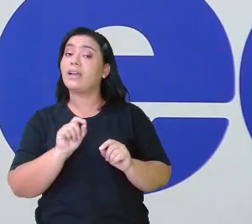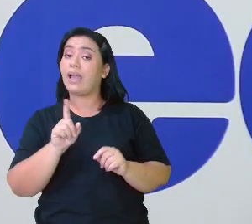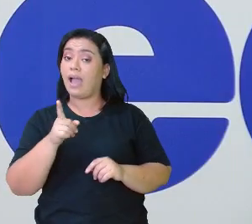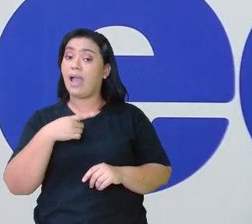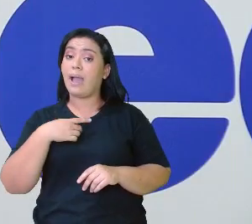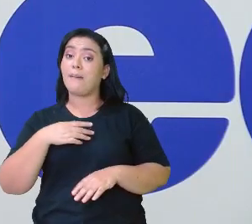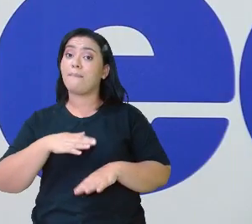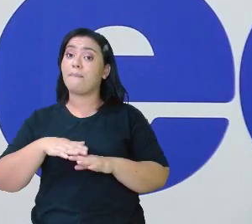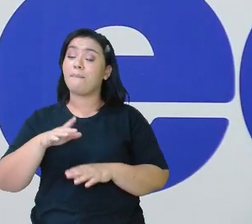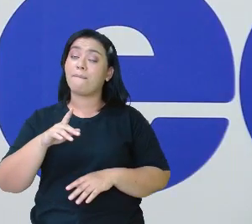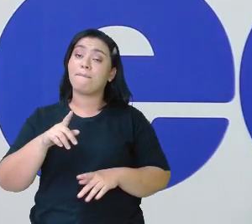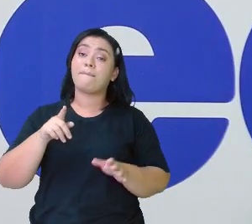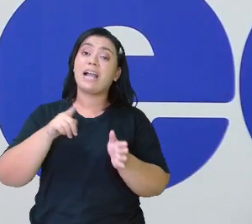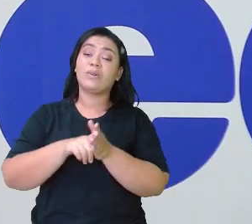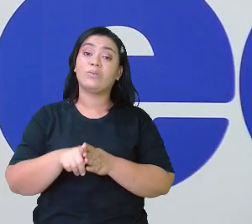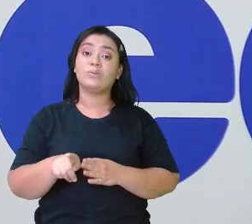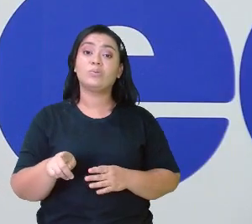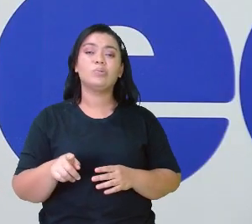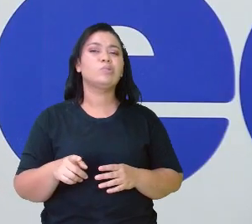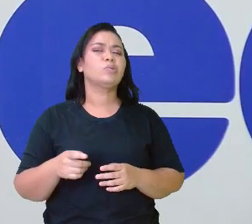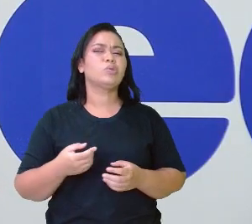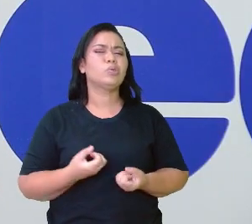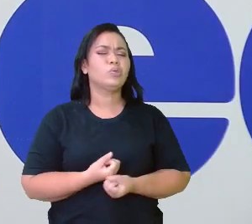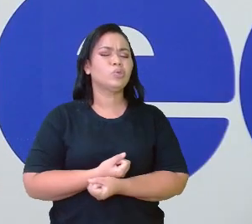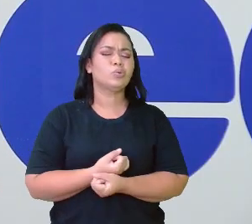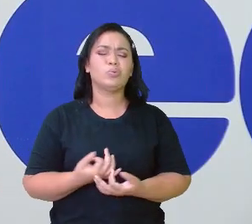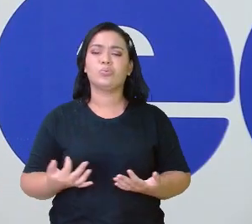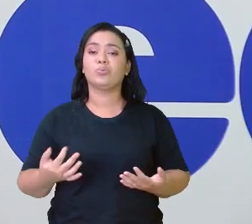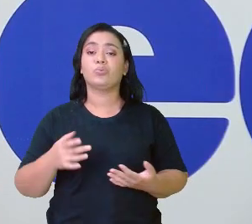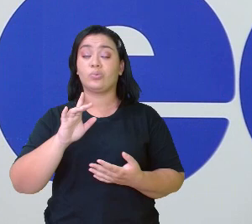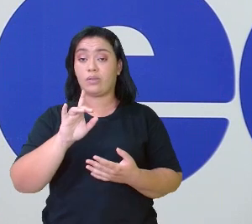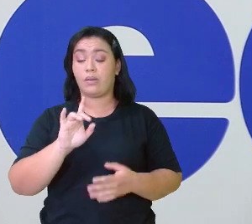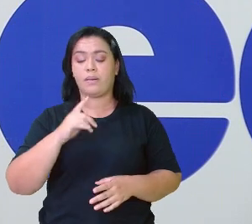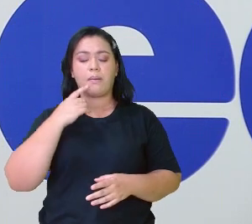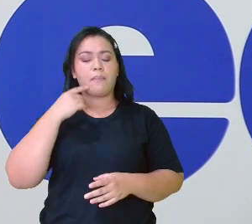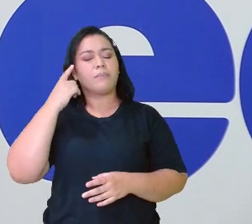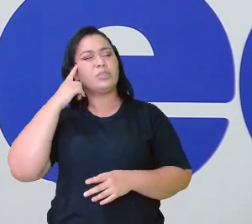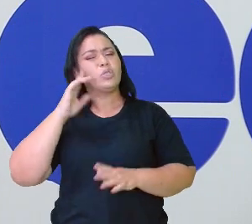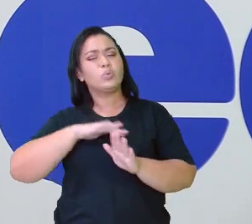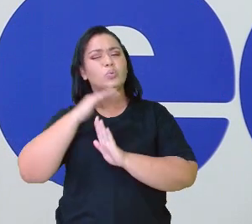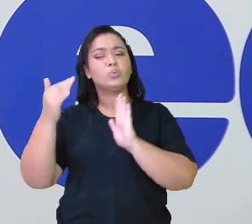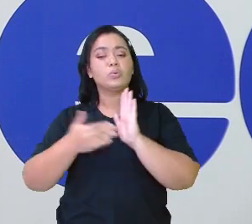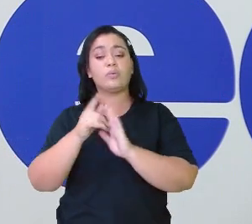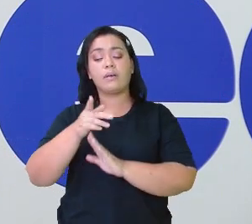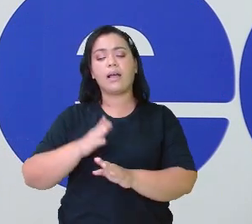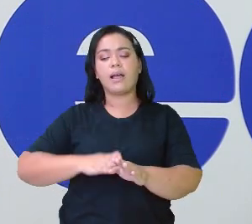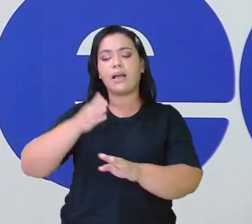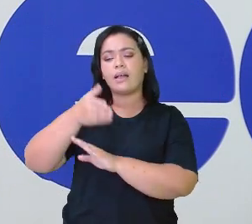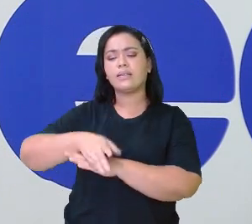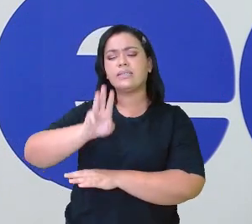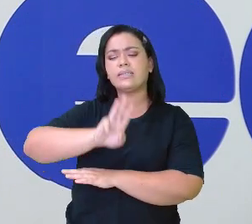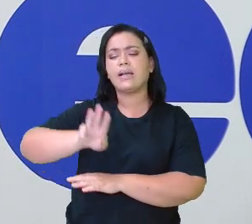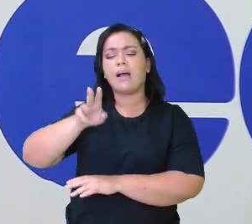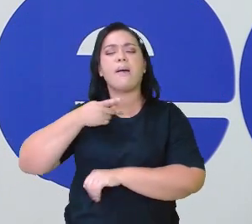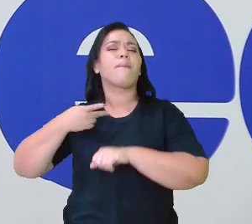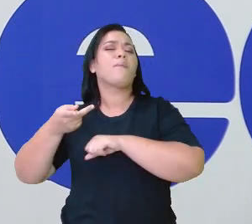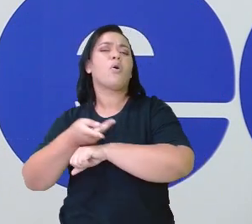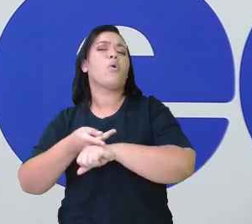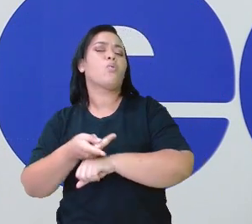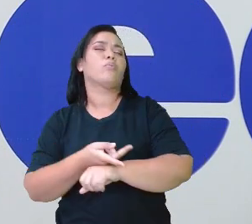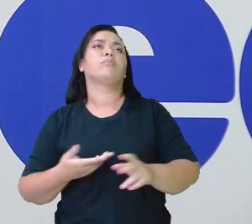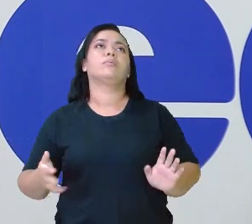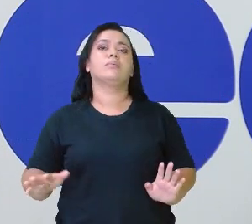pergunta que tem que ficar na frente de todos os nossos equipamentos. Quando a gente vai pensar em entrar num site para